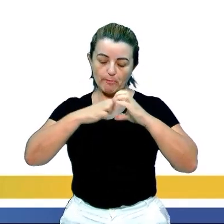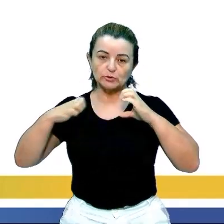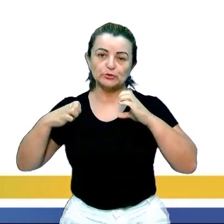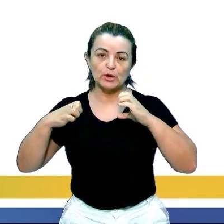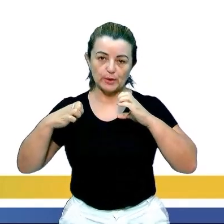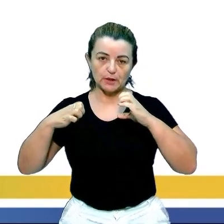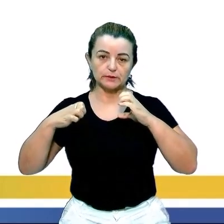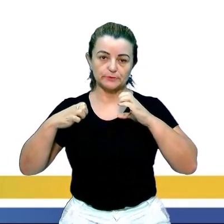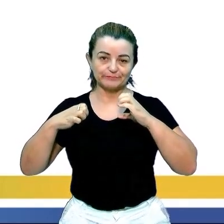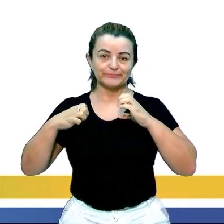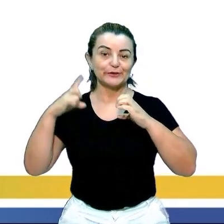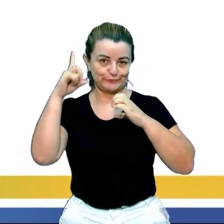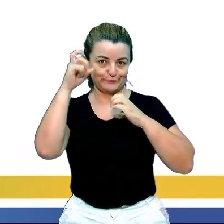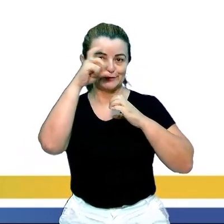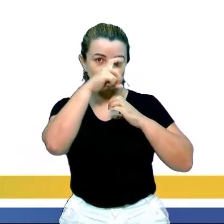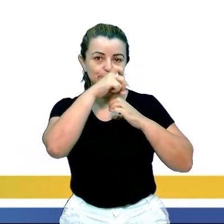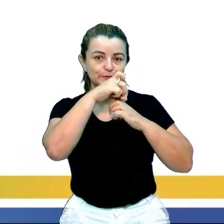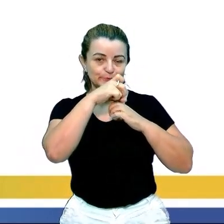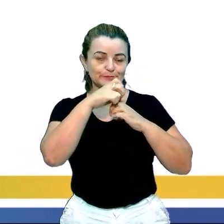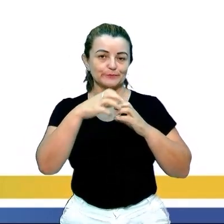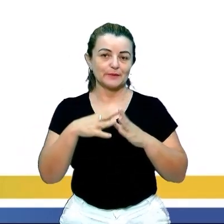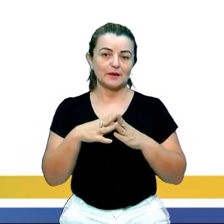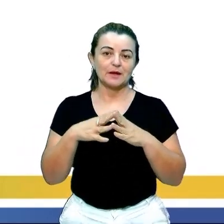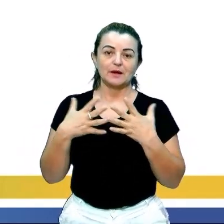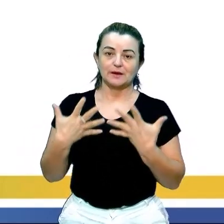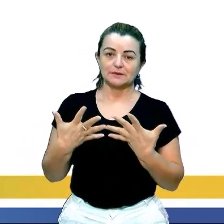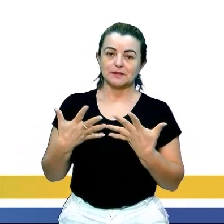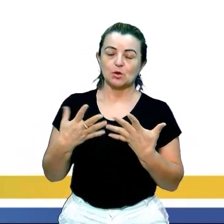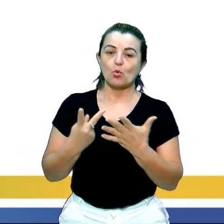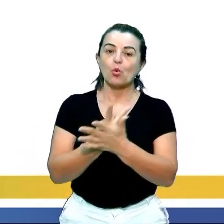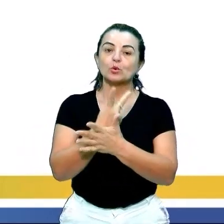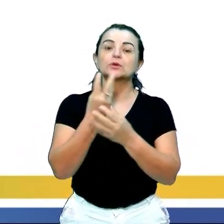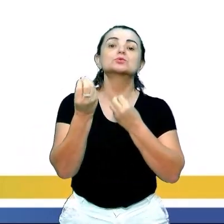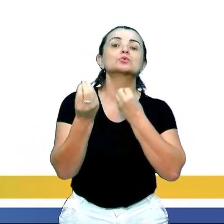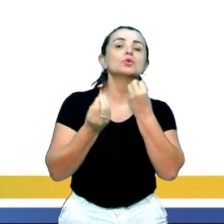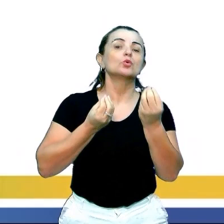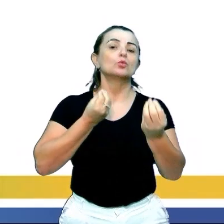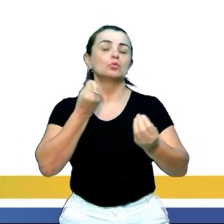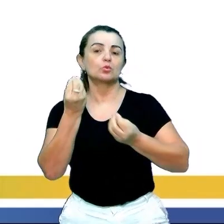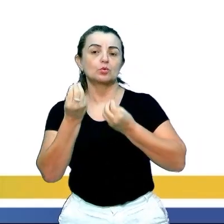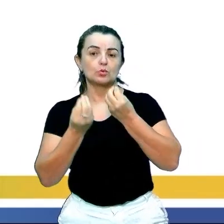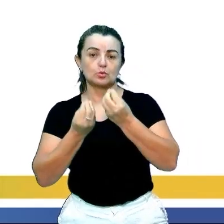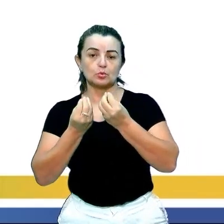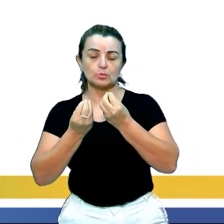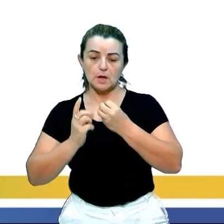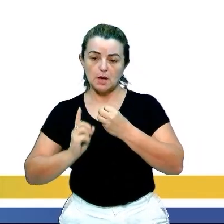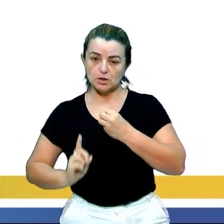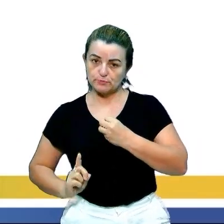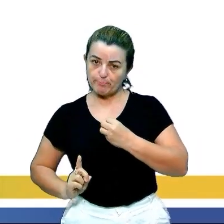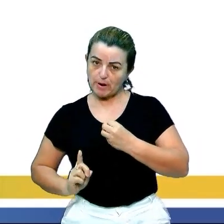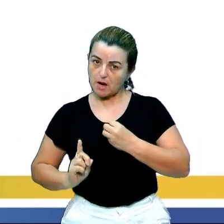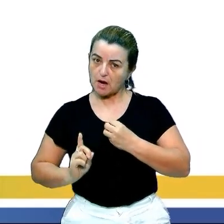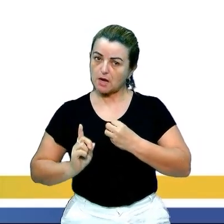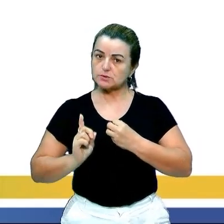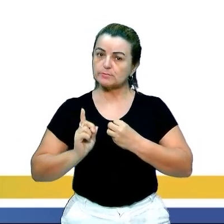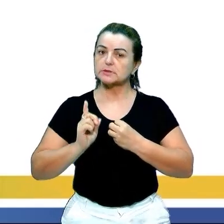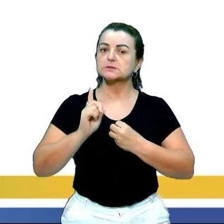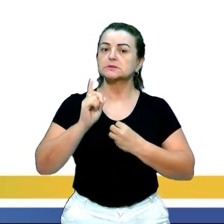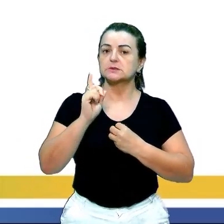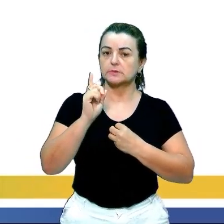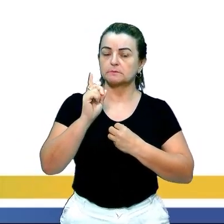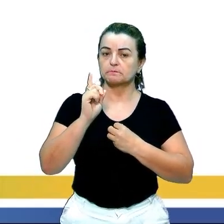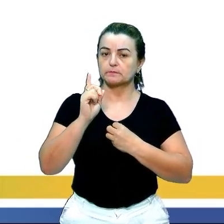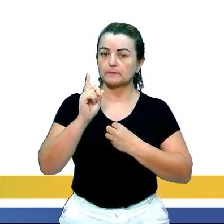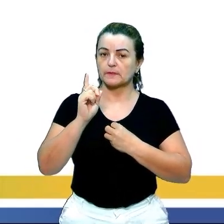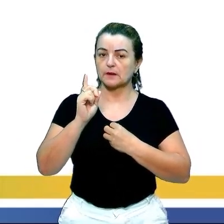elétron, ou seja, é mais difícil. E isso acontece como? De baixo para cima da tabela periódica,